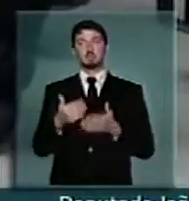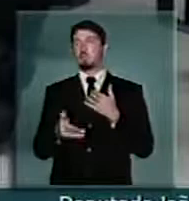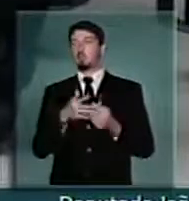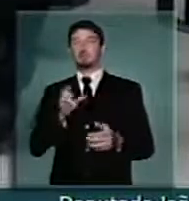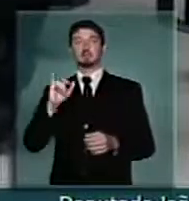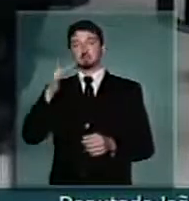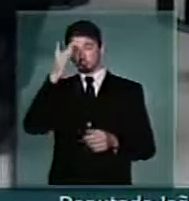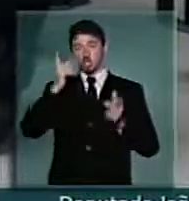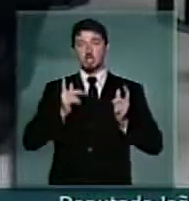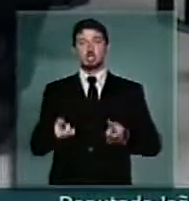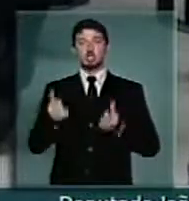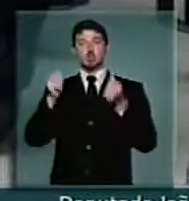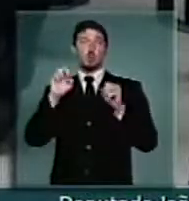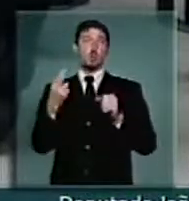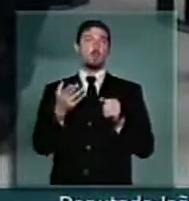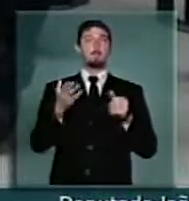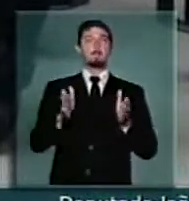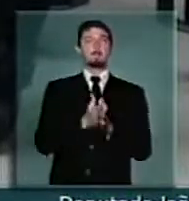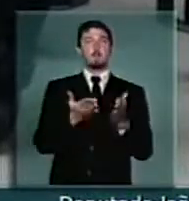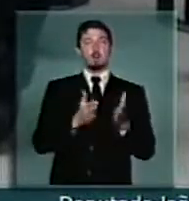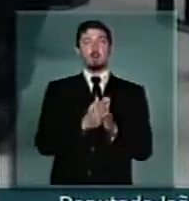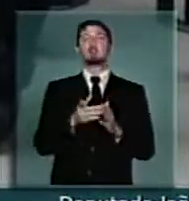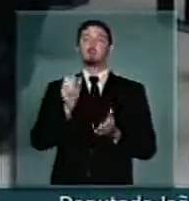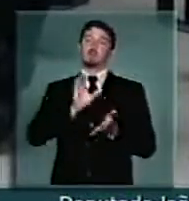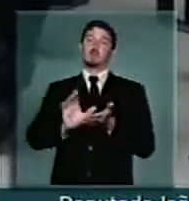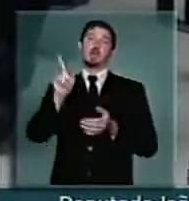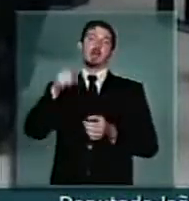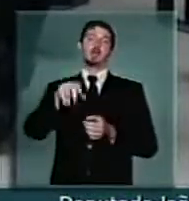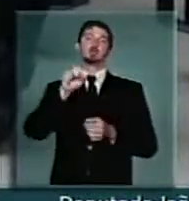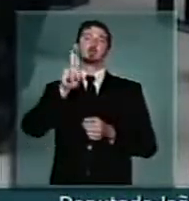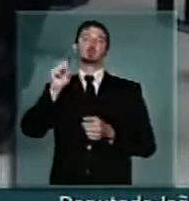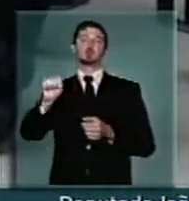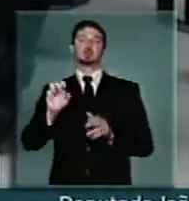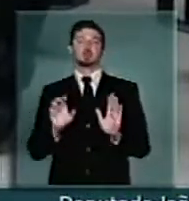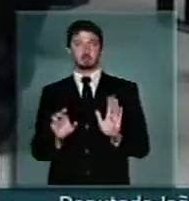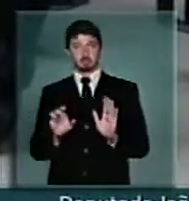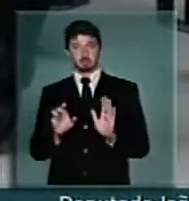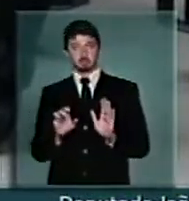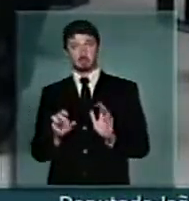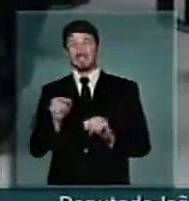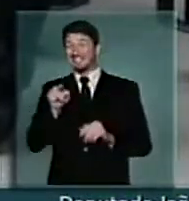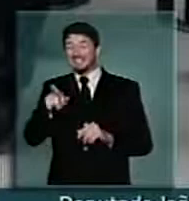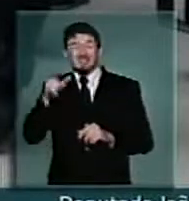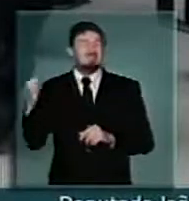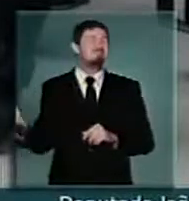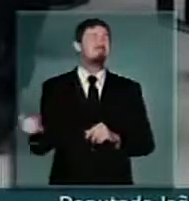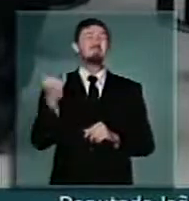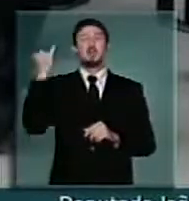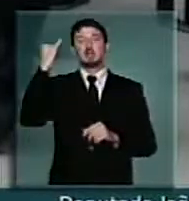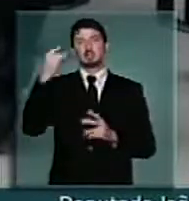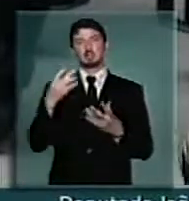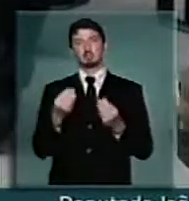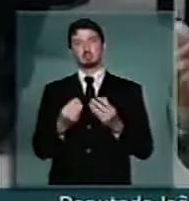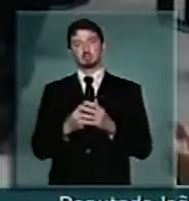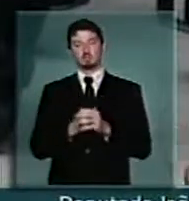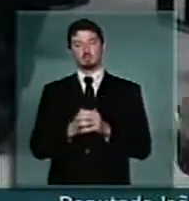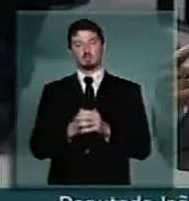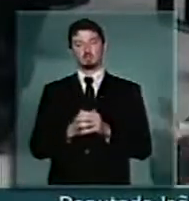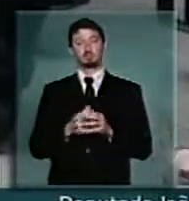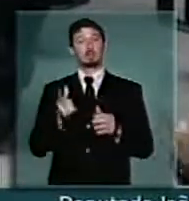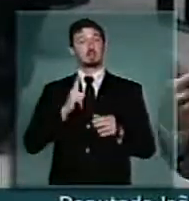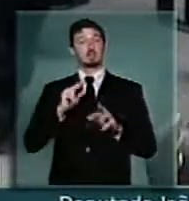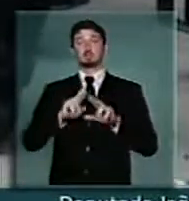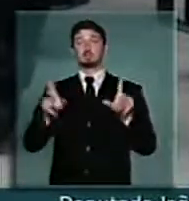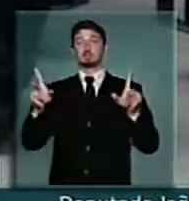pobre, ele é financiado pelo SUS. E essa questão é uma questão fundamental e que diferencia